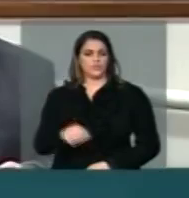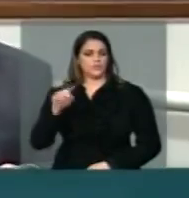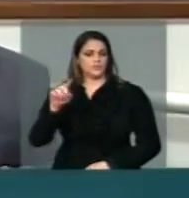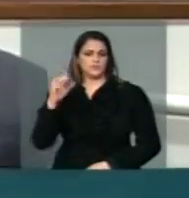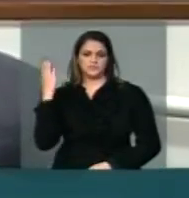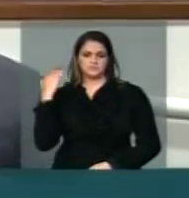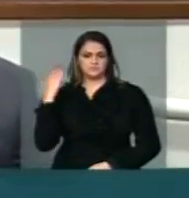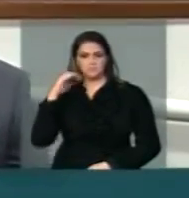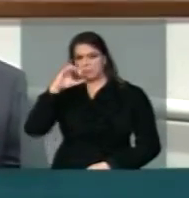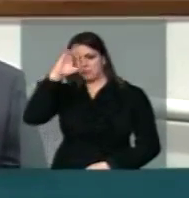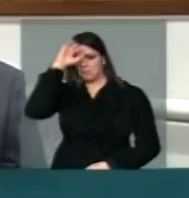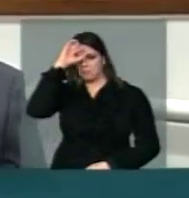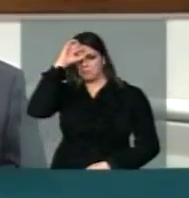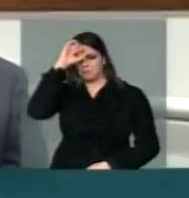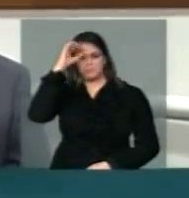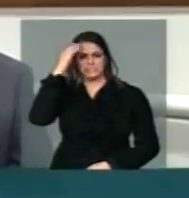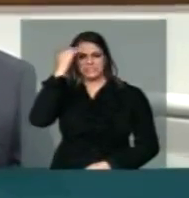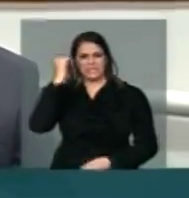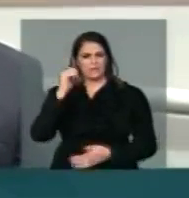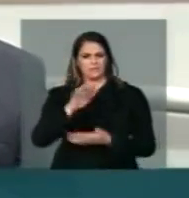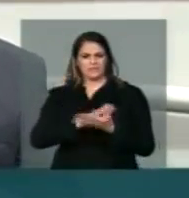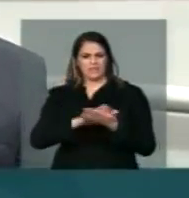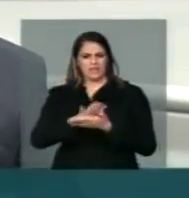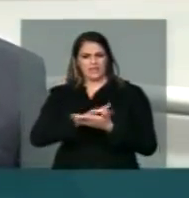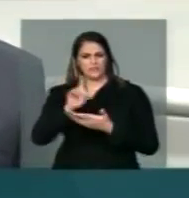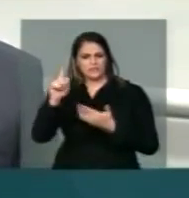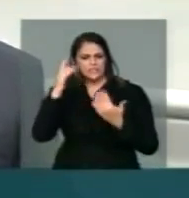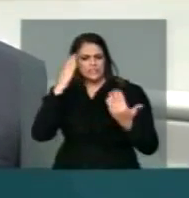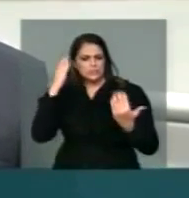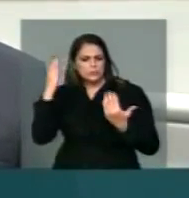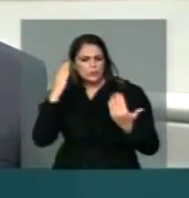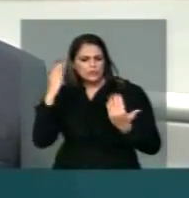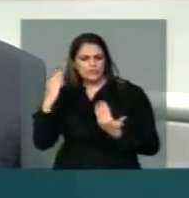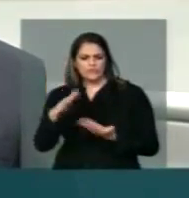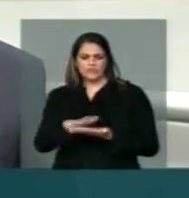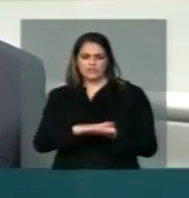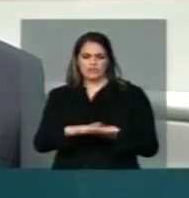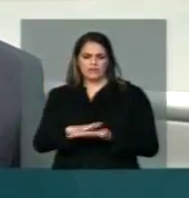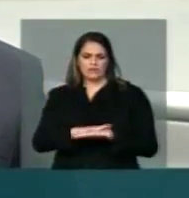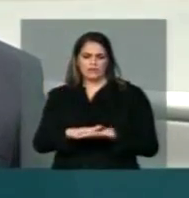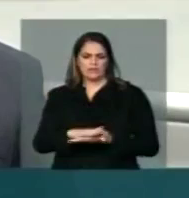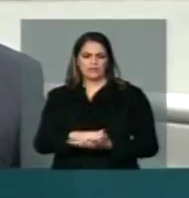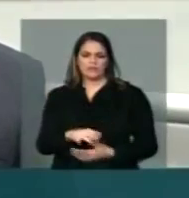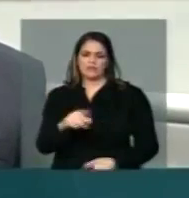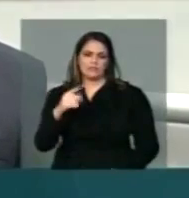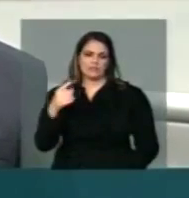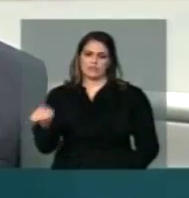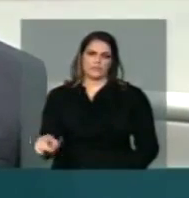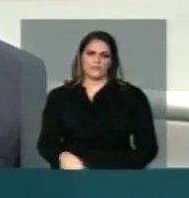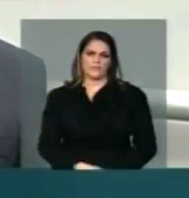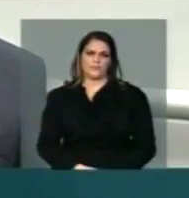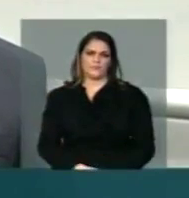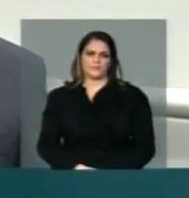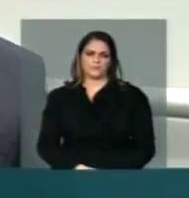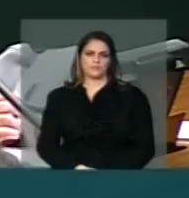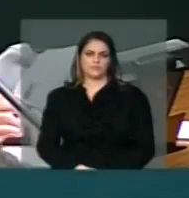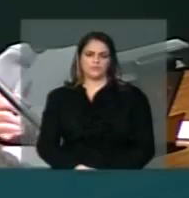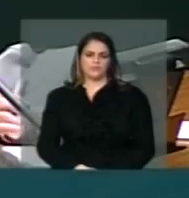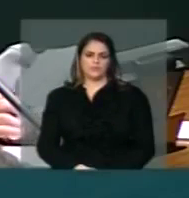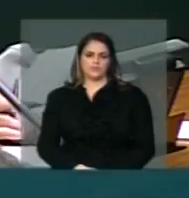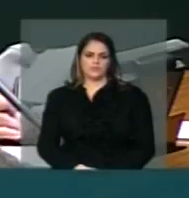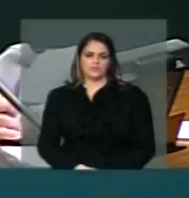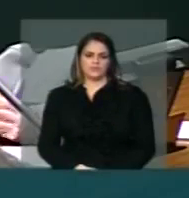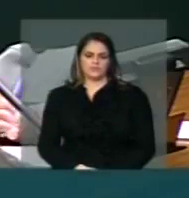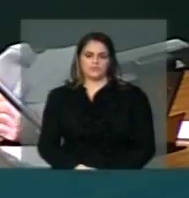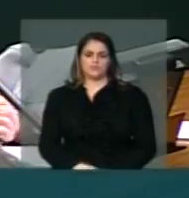conhecimento e nem desconfiava de nada desse esquema de corrupção? Não. Vossa Senhoria teria